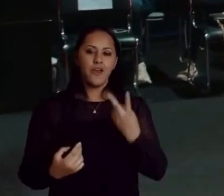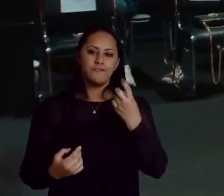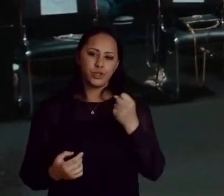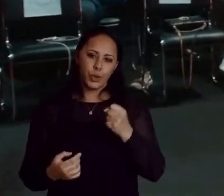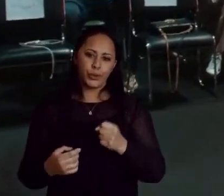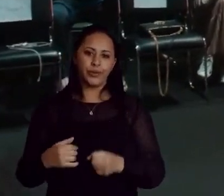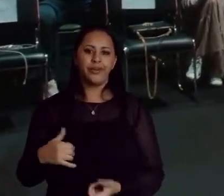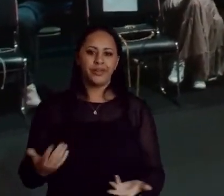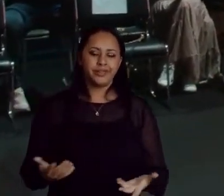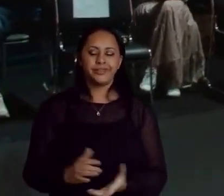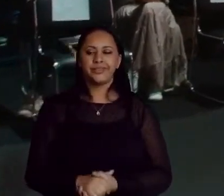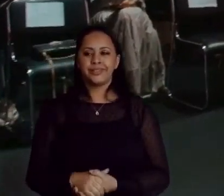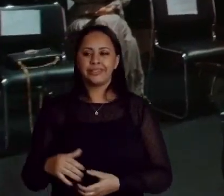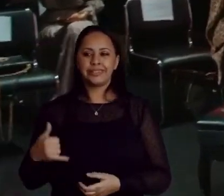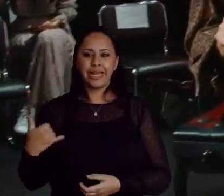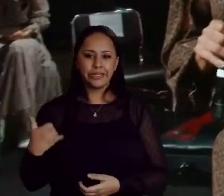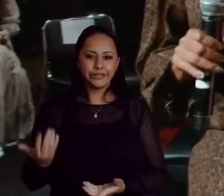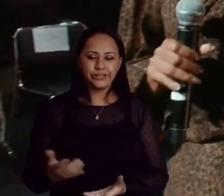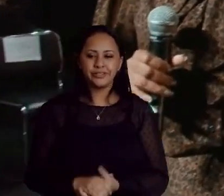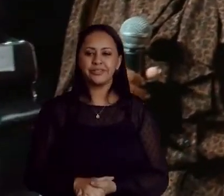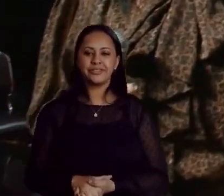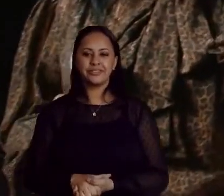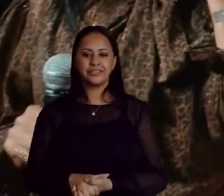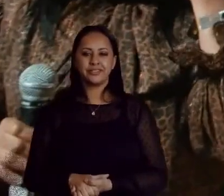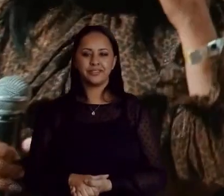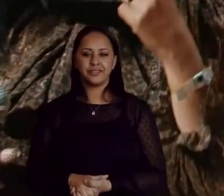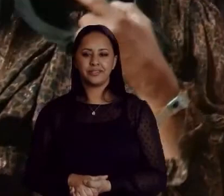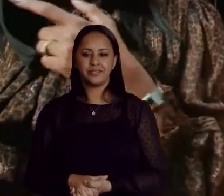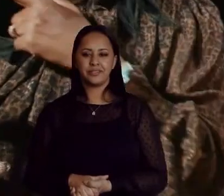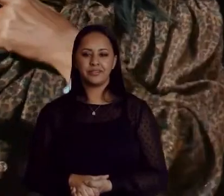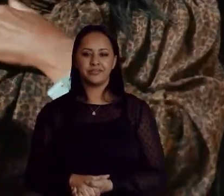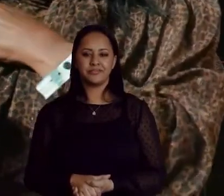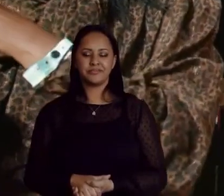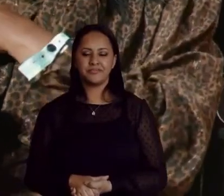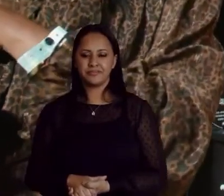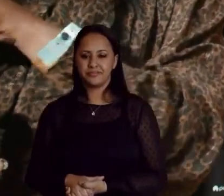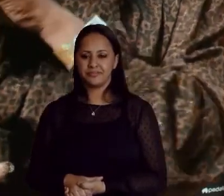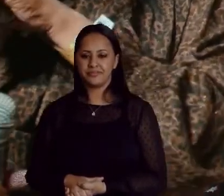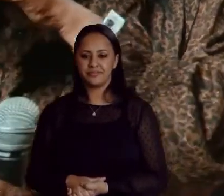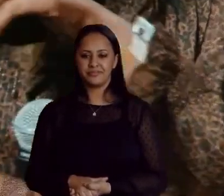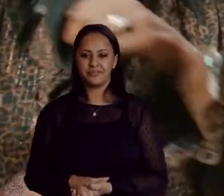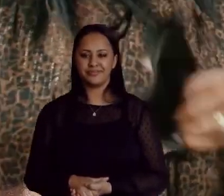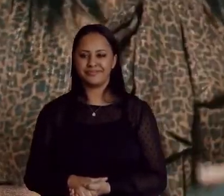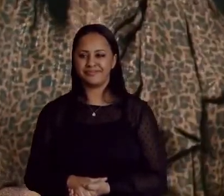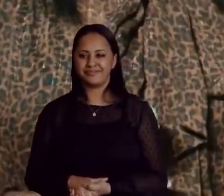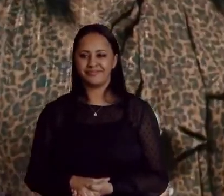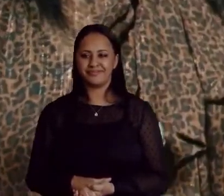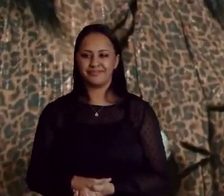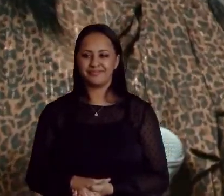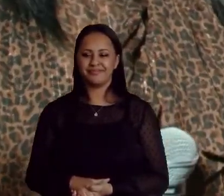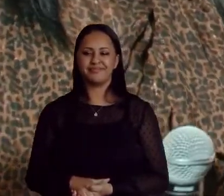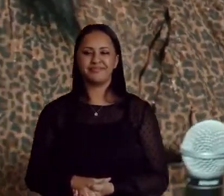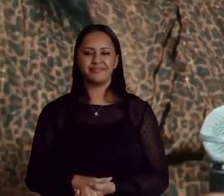microfone. Tá conhecendo o Brasil aí depois de 28 anos fora do Brasil. Tá conhecendo o Brasil. Já passeou, já deu uns